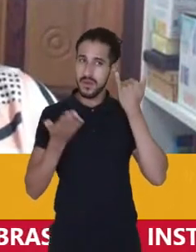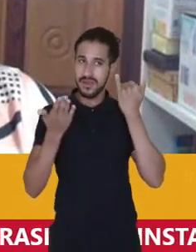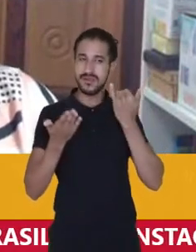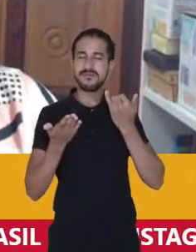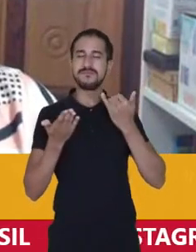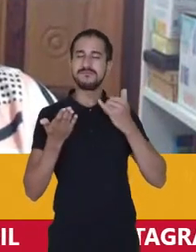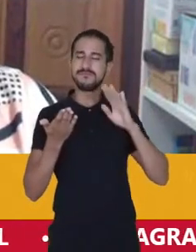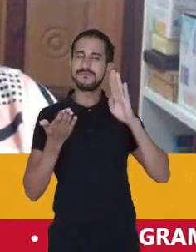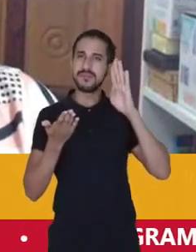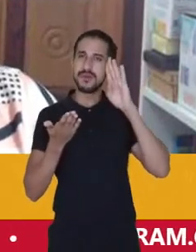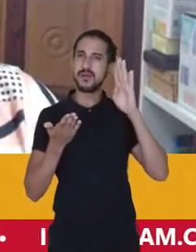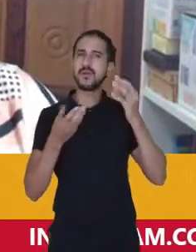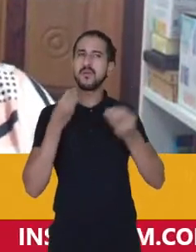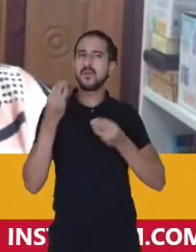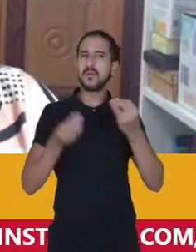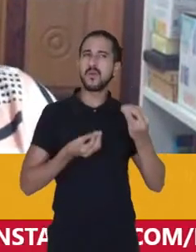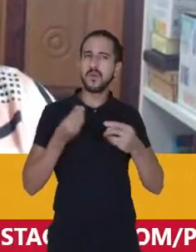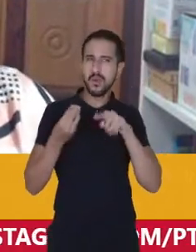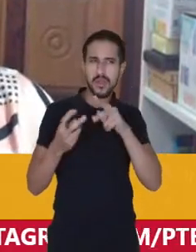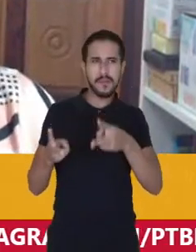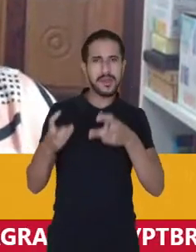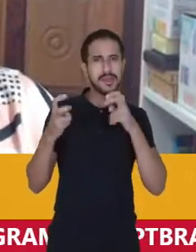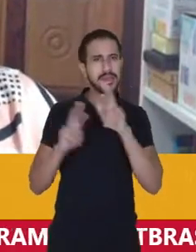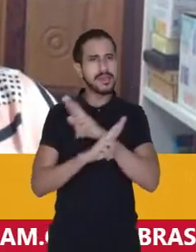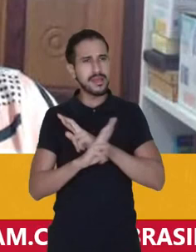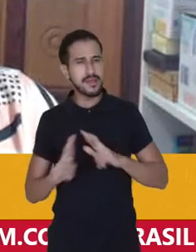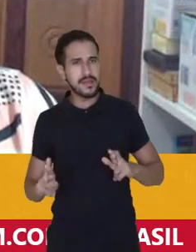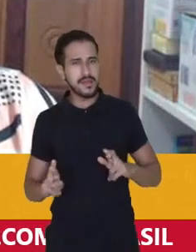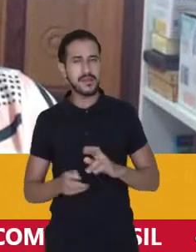mais especificamente, como é que você vê essa relação?